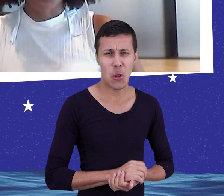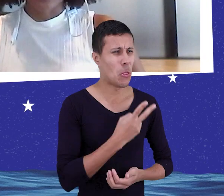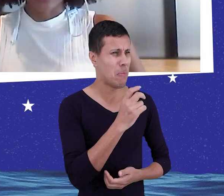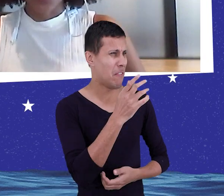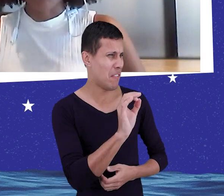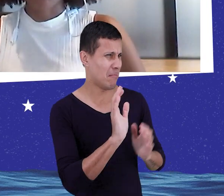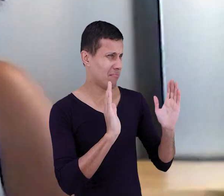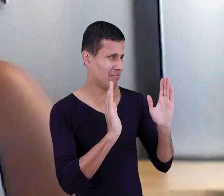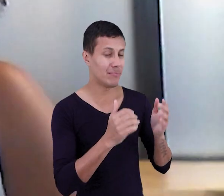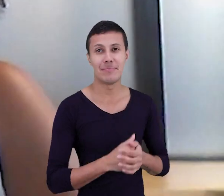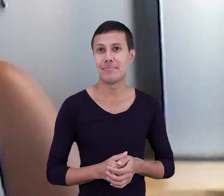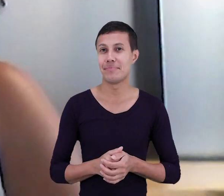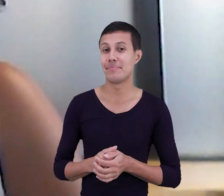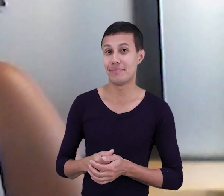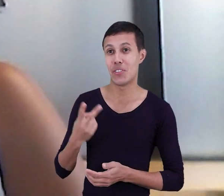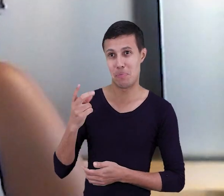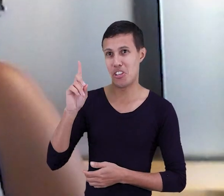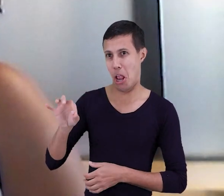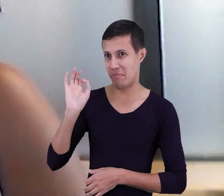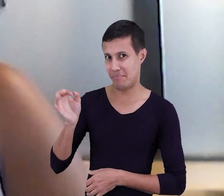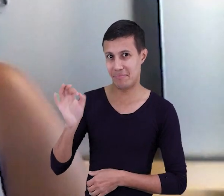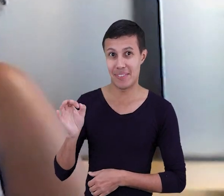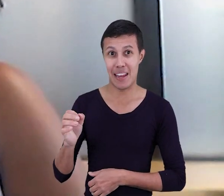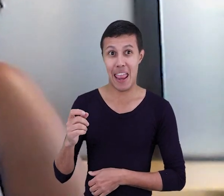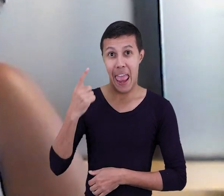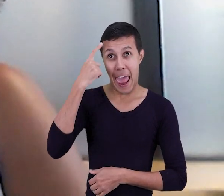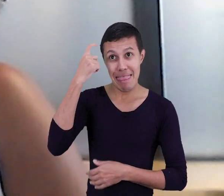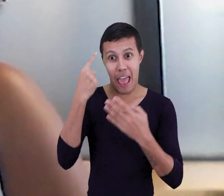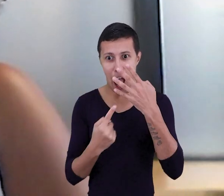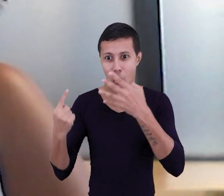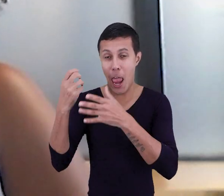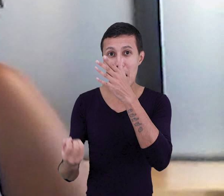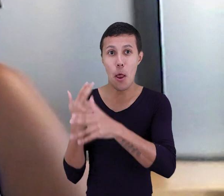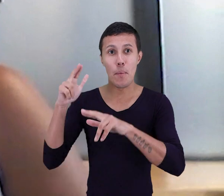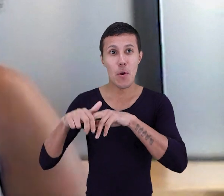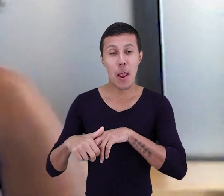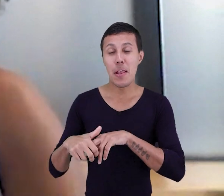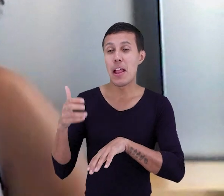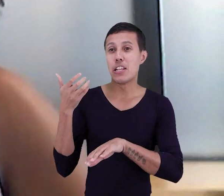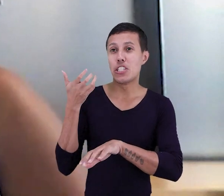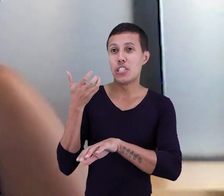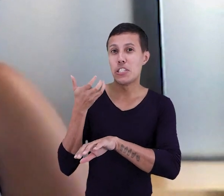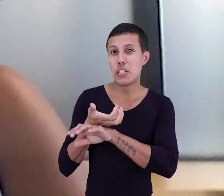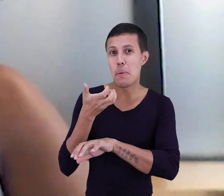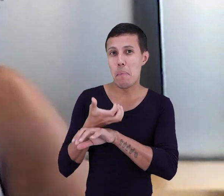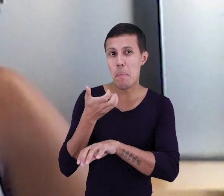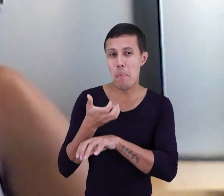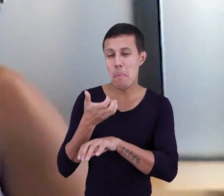2020? 2019, a única instância a partir dessa ideação, dessa matéria que meu sócio fazia, né? Ele foi